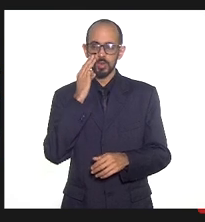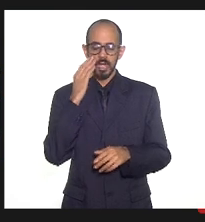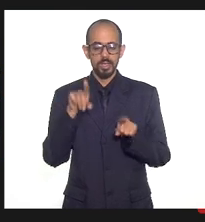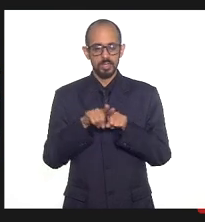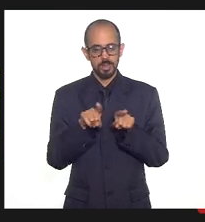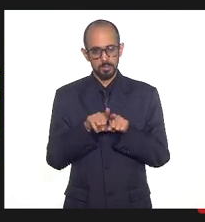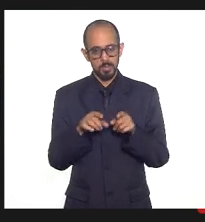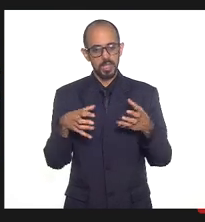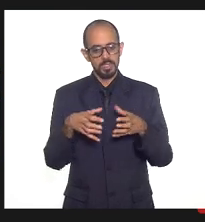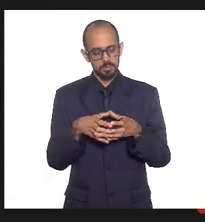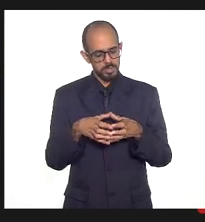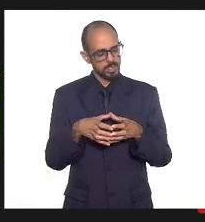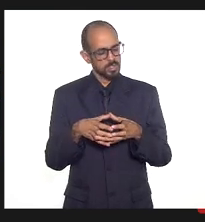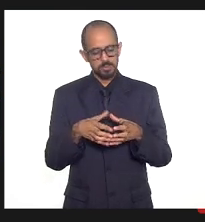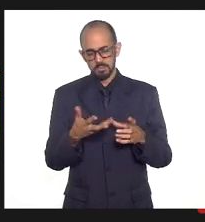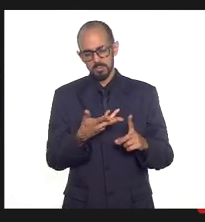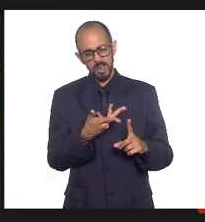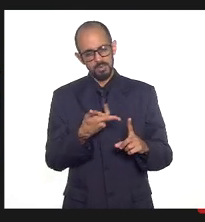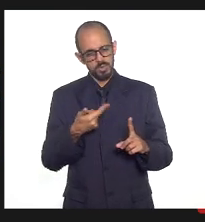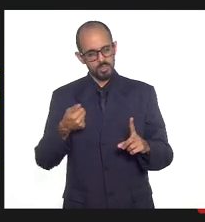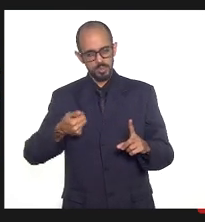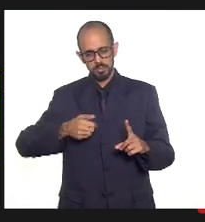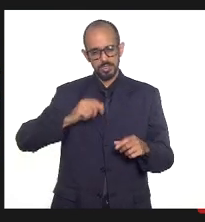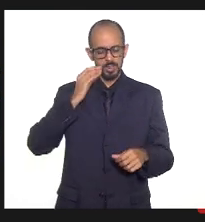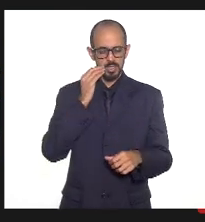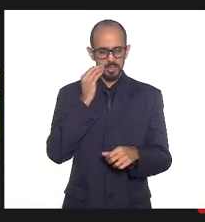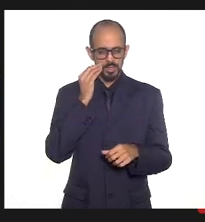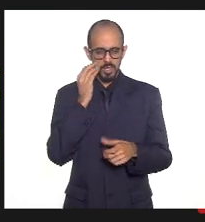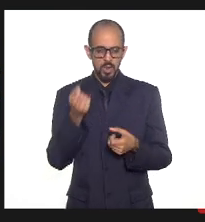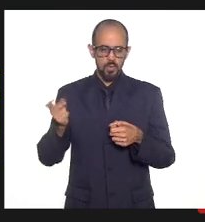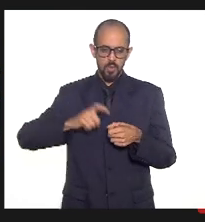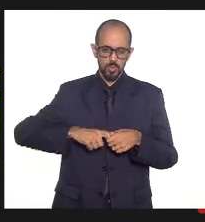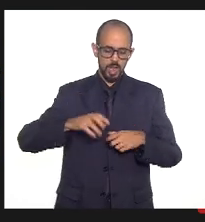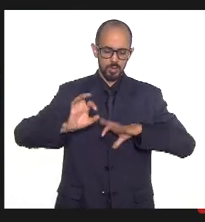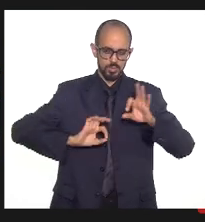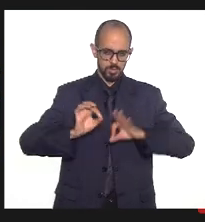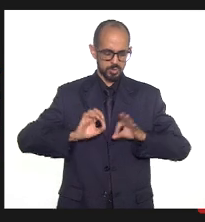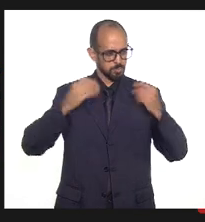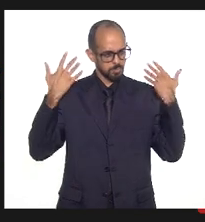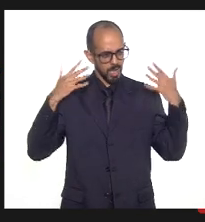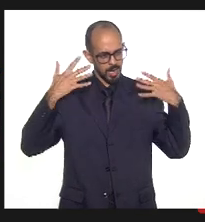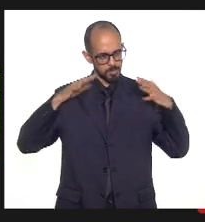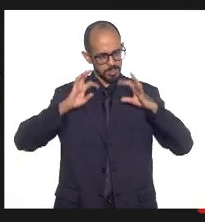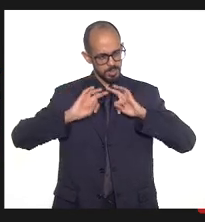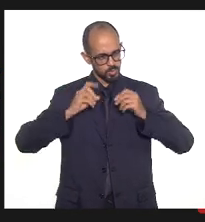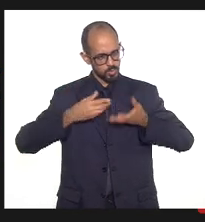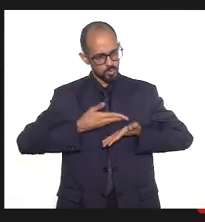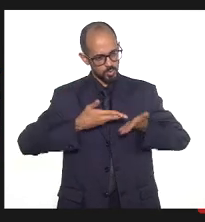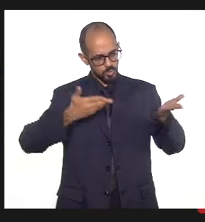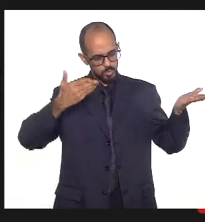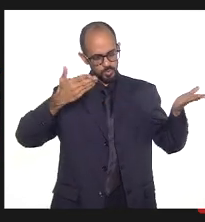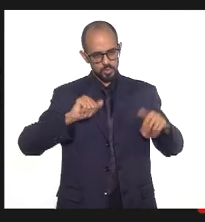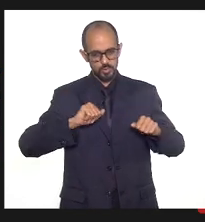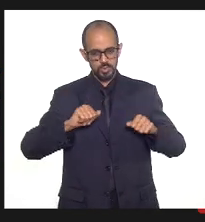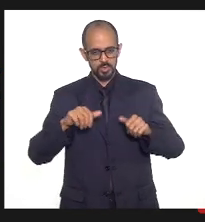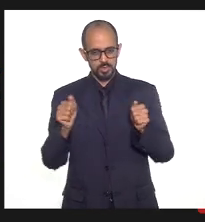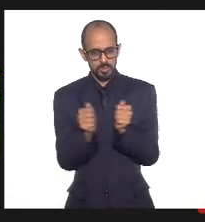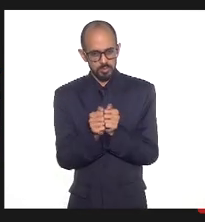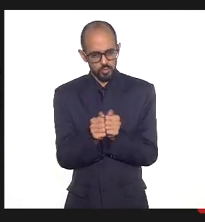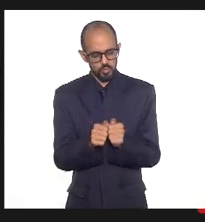aí, brilhantemente tentando recuperar esse projeto. Parabéns a vocês todos e conte com a gente, conte com a ABI.